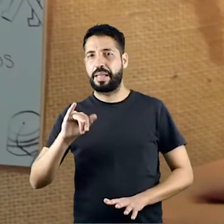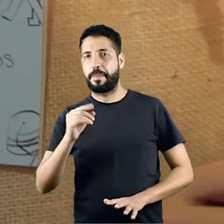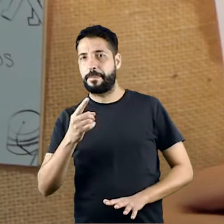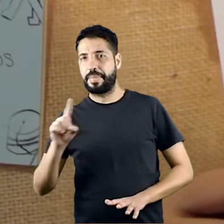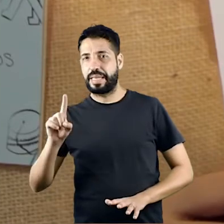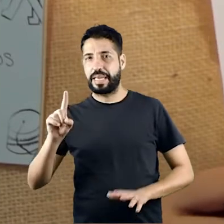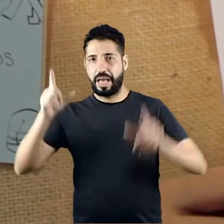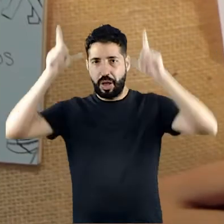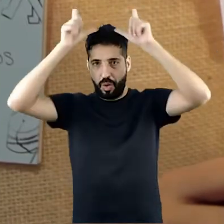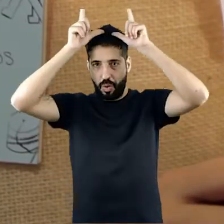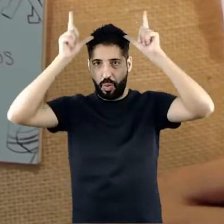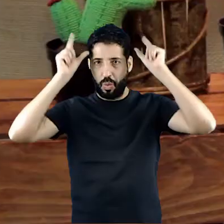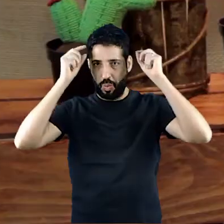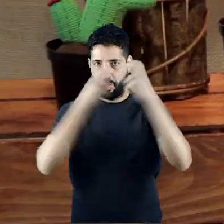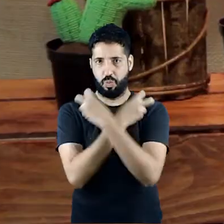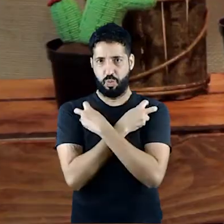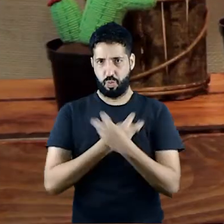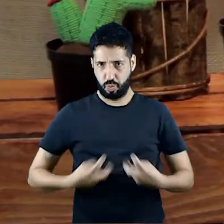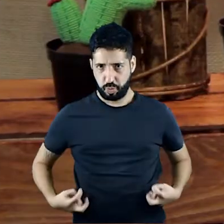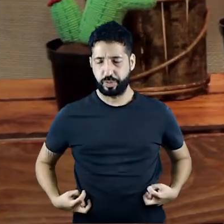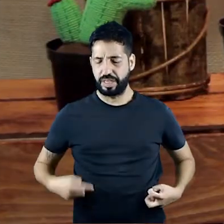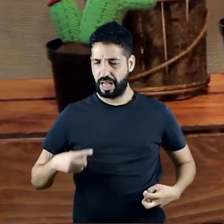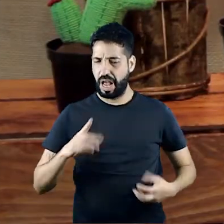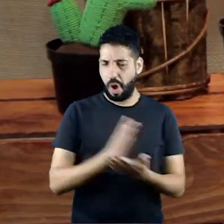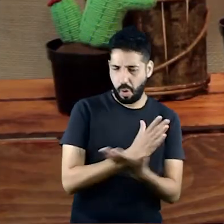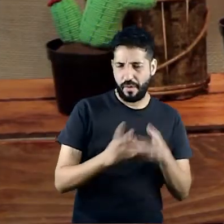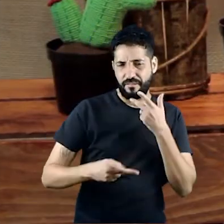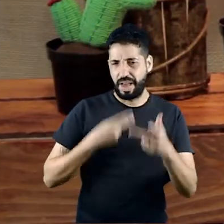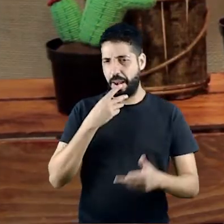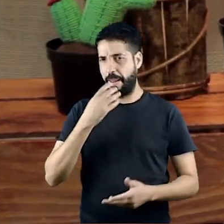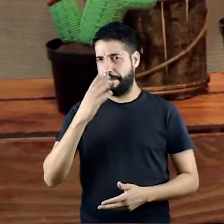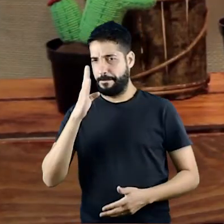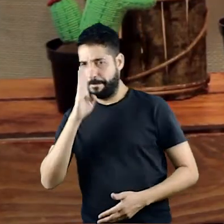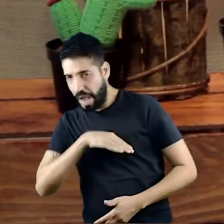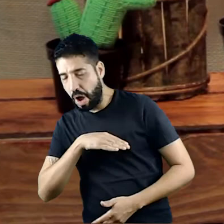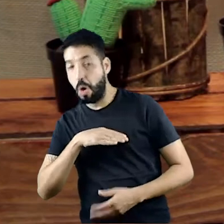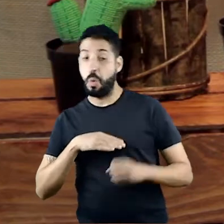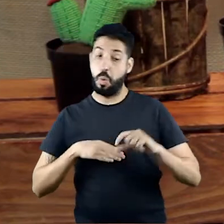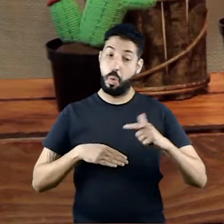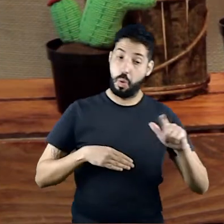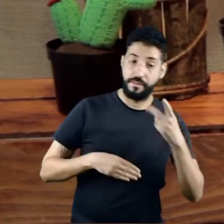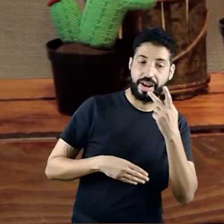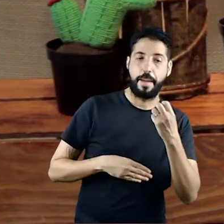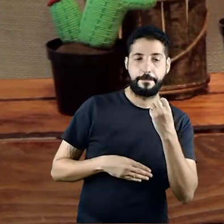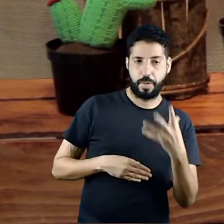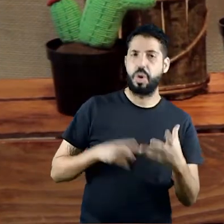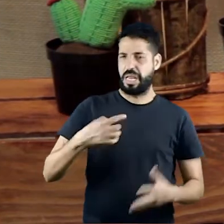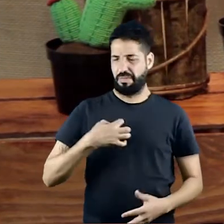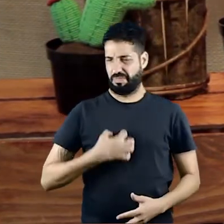Fiel para uns muito Malvado para outros irmãos ele era muito bravo